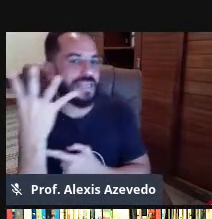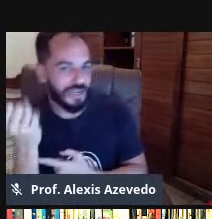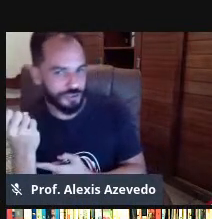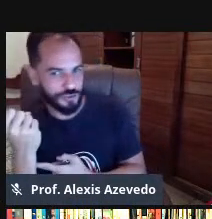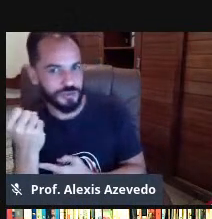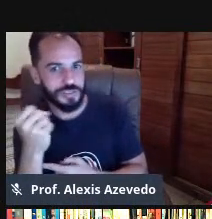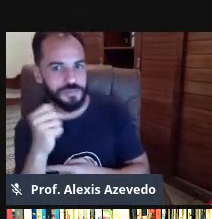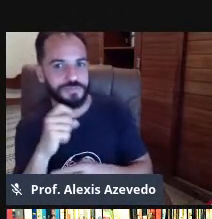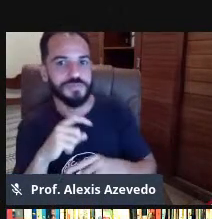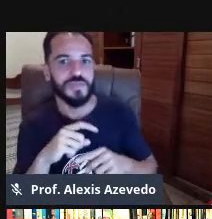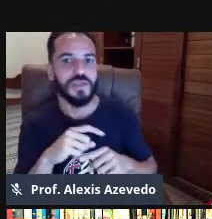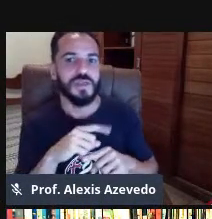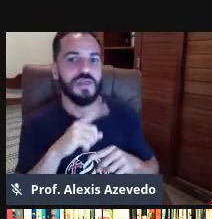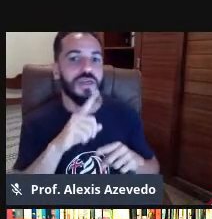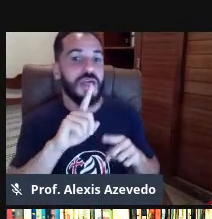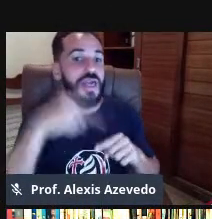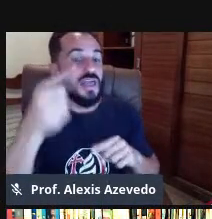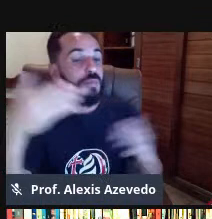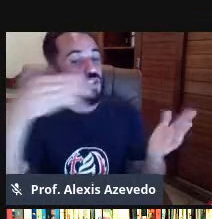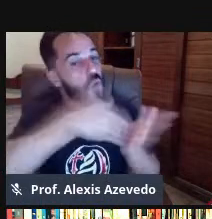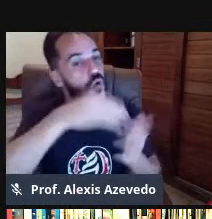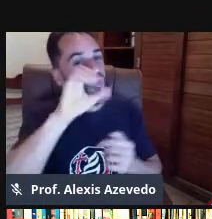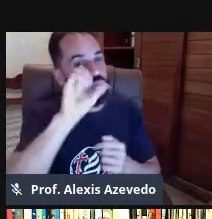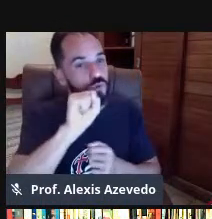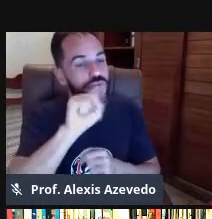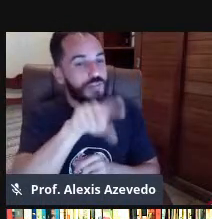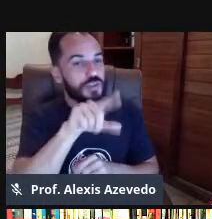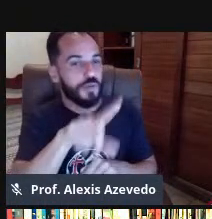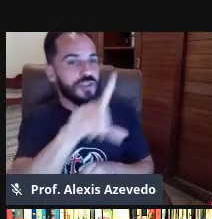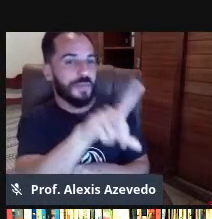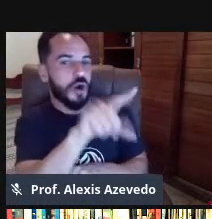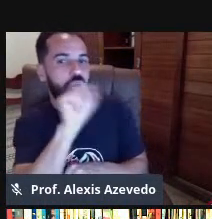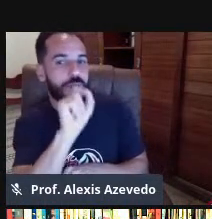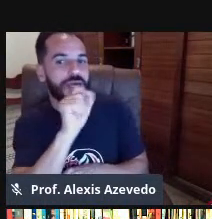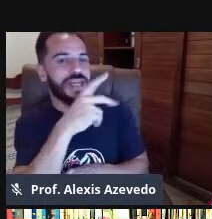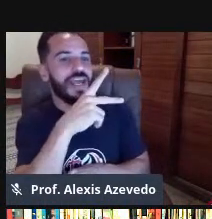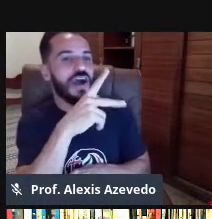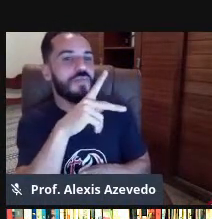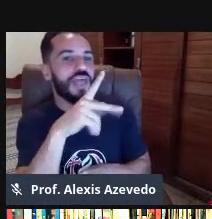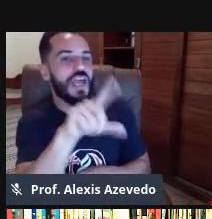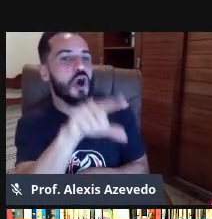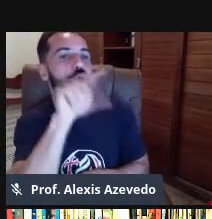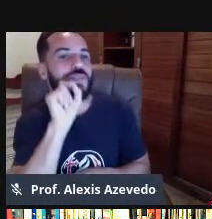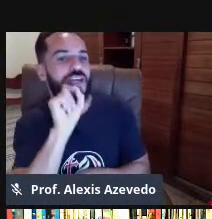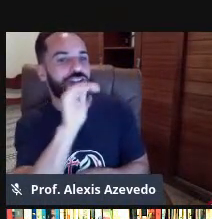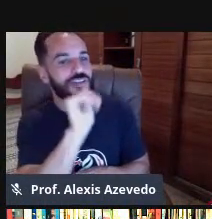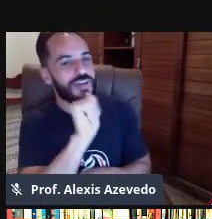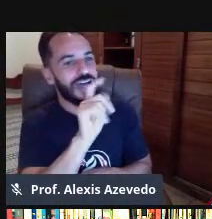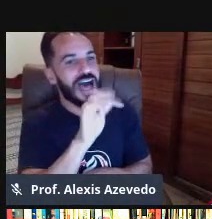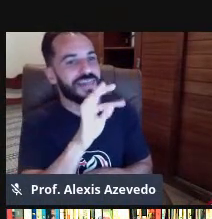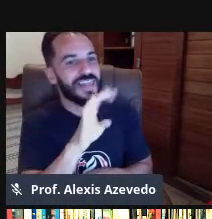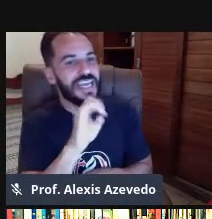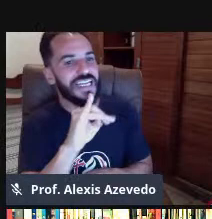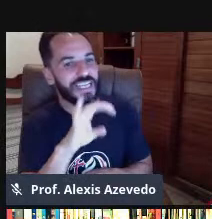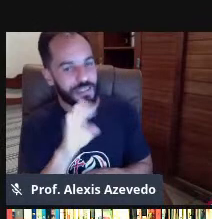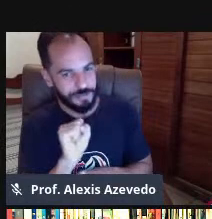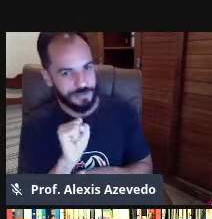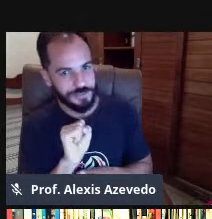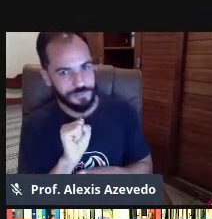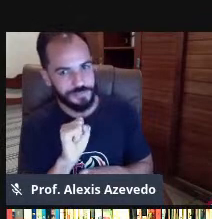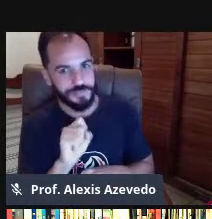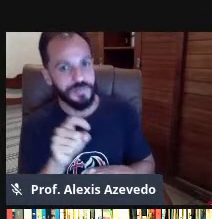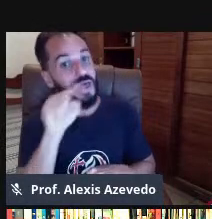OPA, de uma optativa ateliê, no ano que você está formando. Né? Bom, aqui